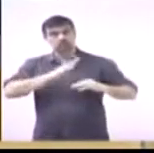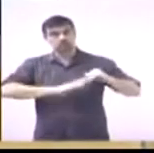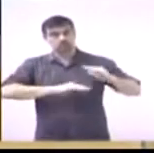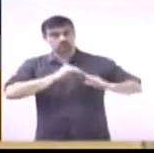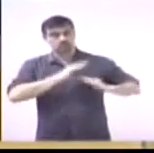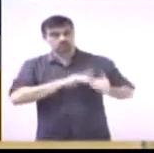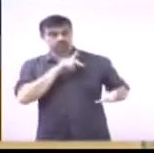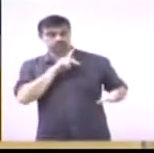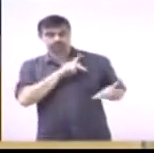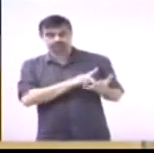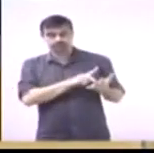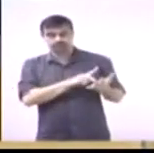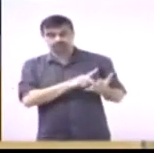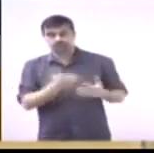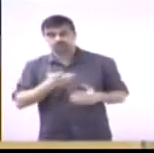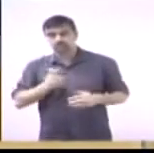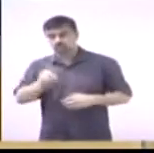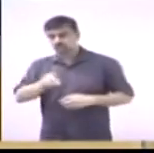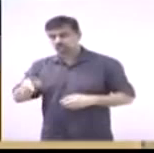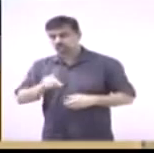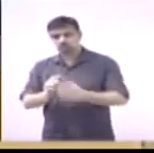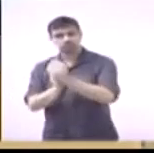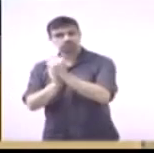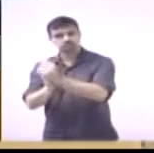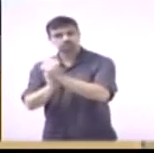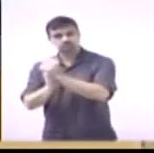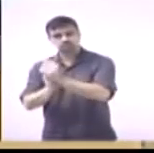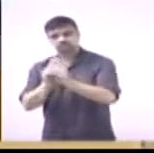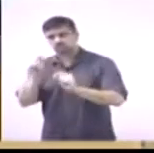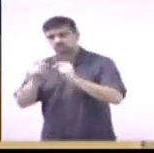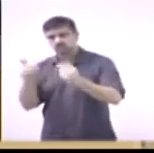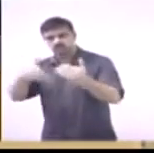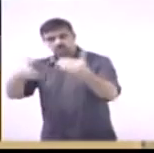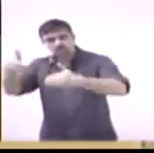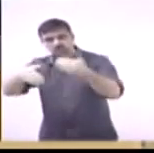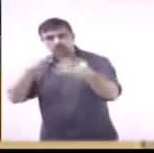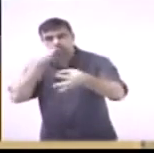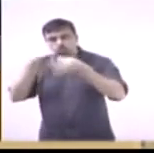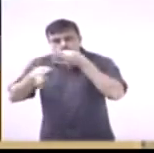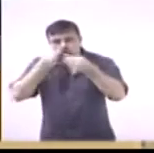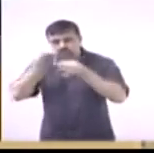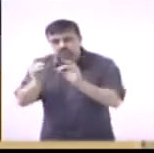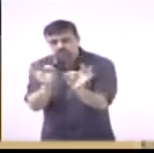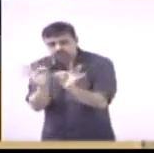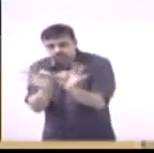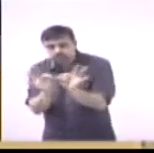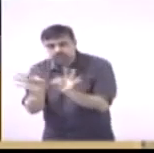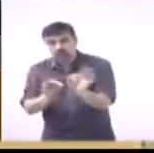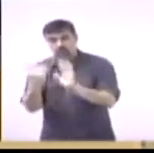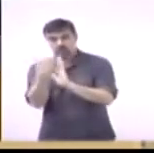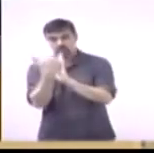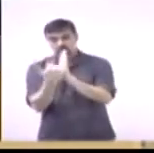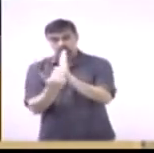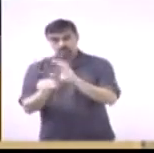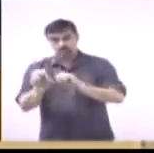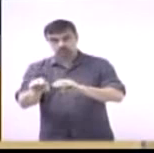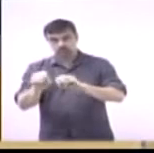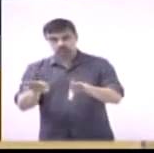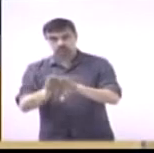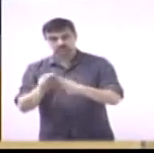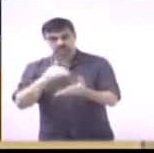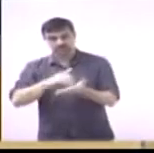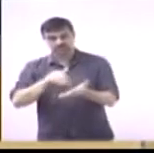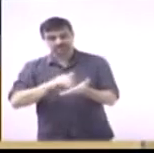meus parabéns aos professores que participaram da construção do Plano Municipal de Educação, parabéns